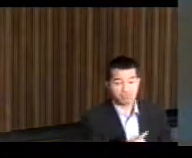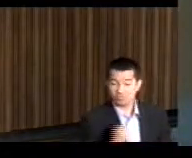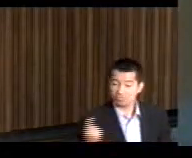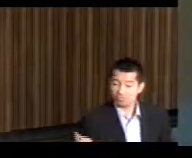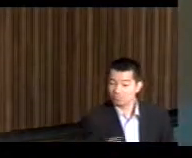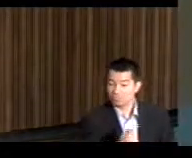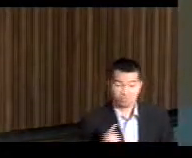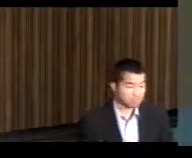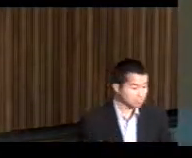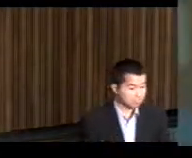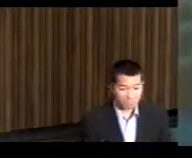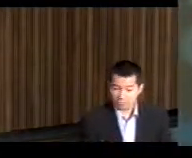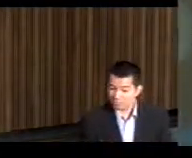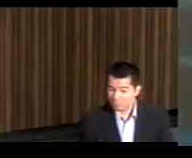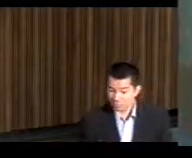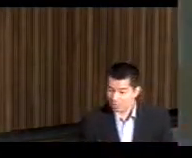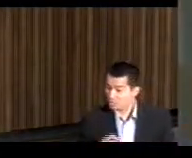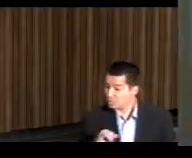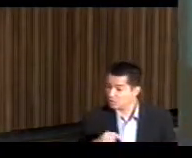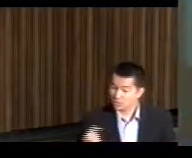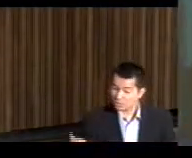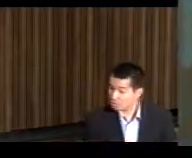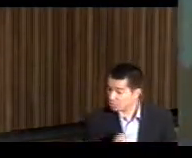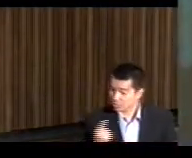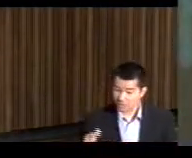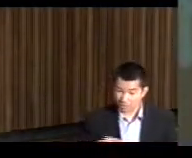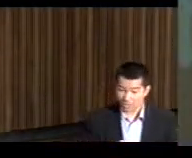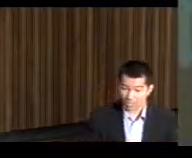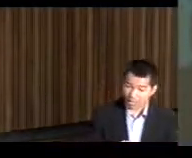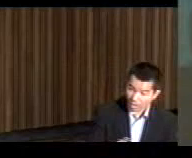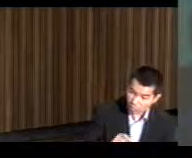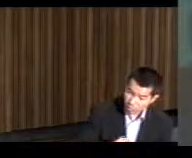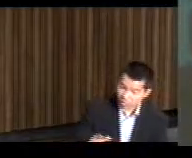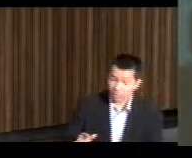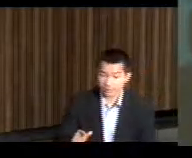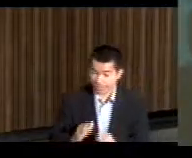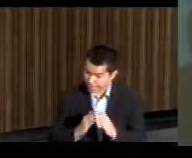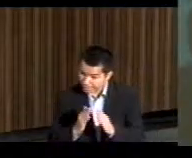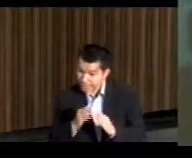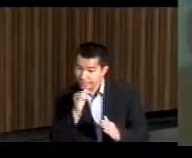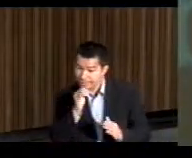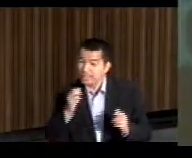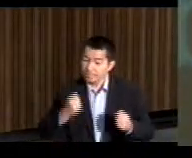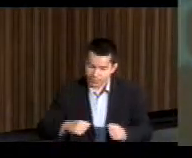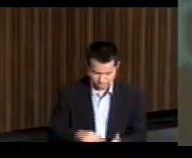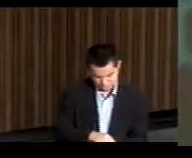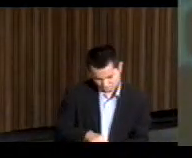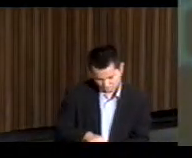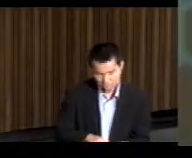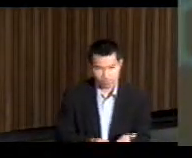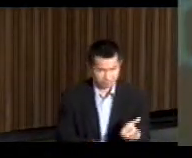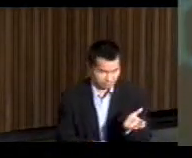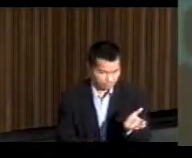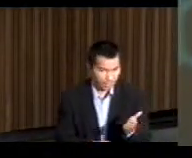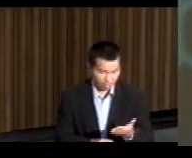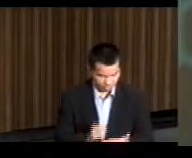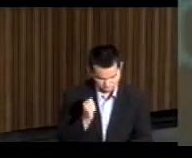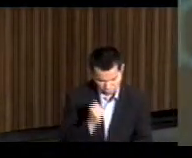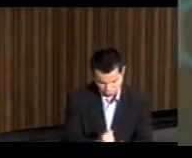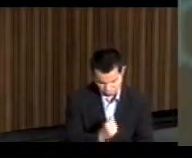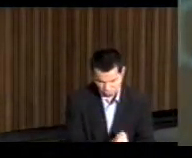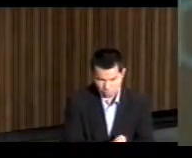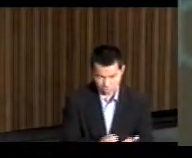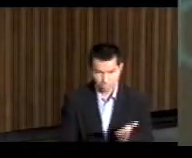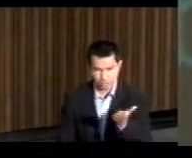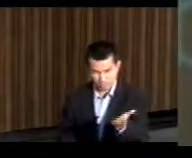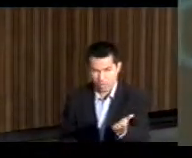um contrato e uma escritura? Tem alguns elementos nesse contrato e nessa escritura que são universais,